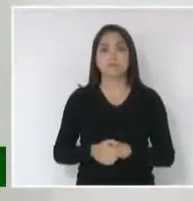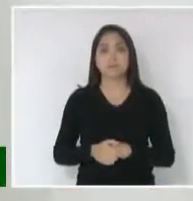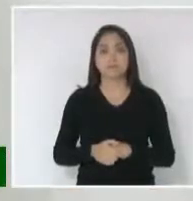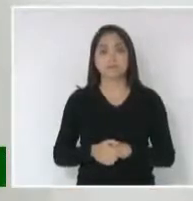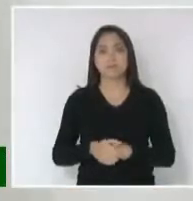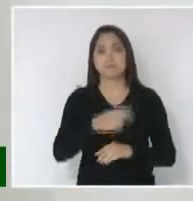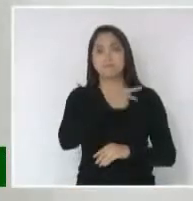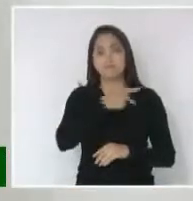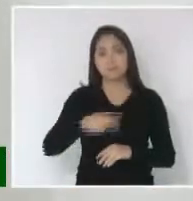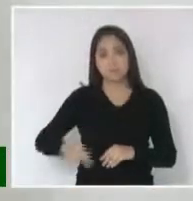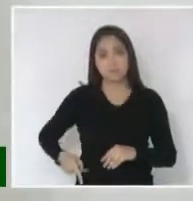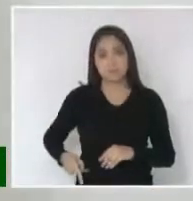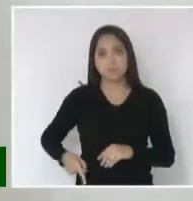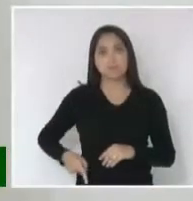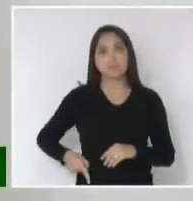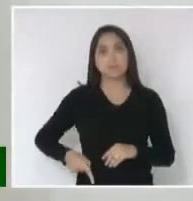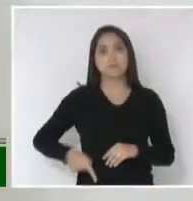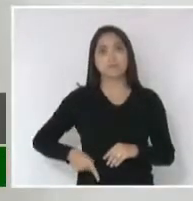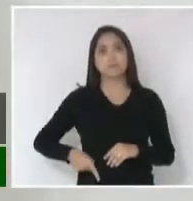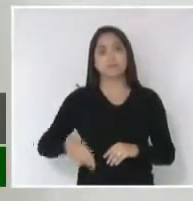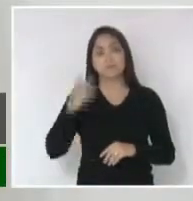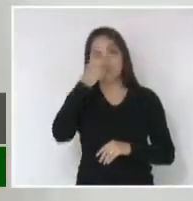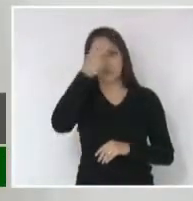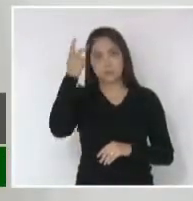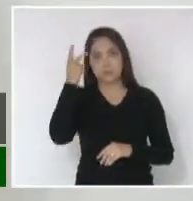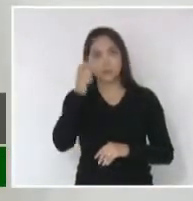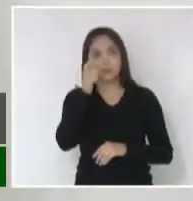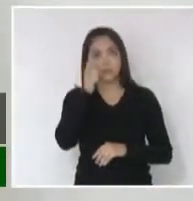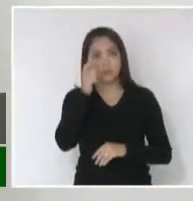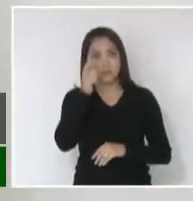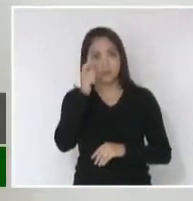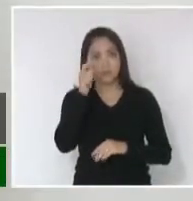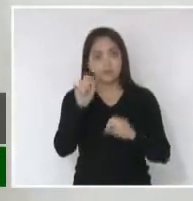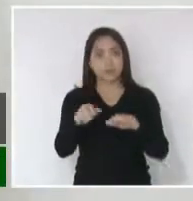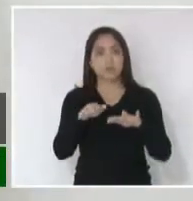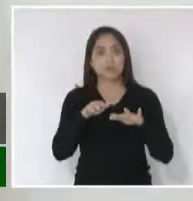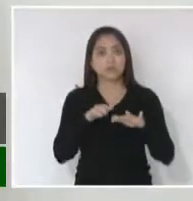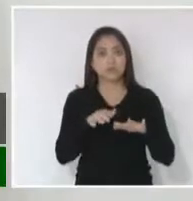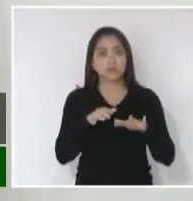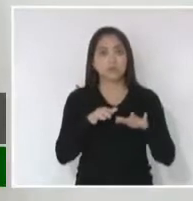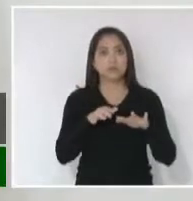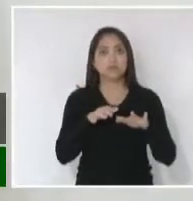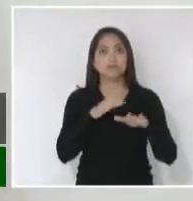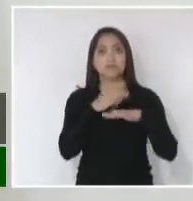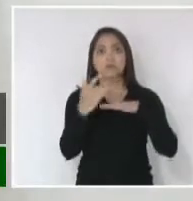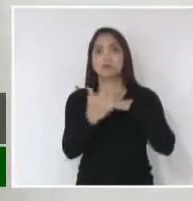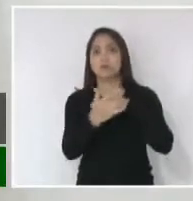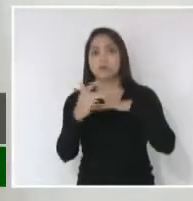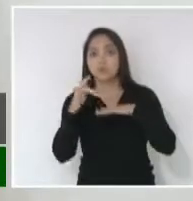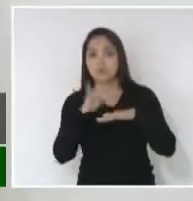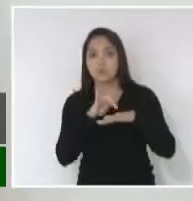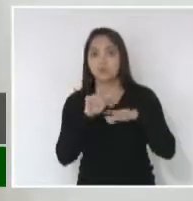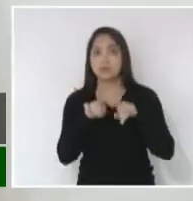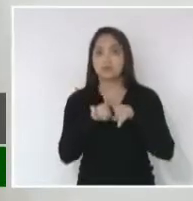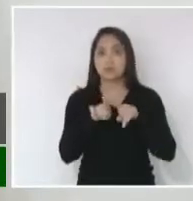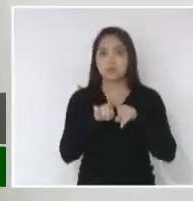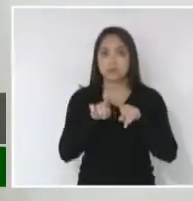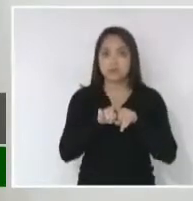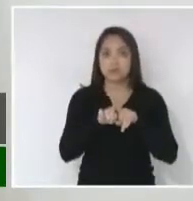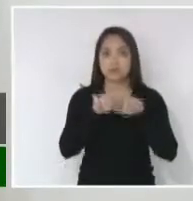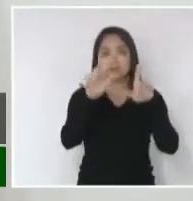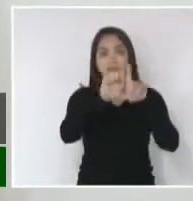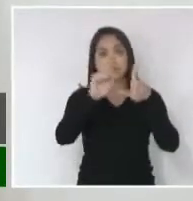Senhor presidente, as pessoas que nos ouvem aí pelos meios de comunicação da Alesc, senhor deputado